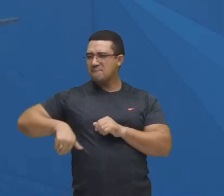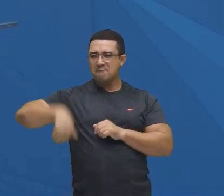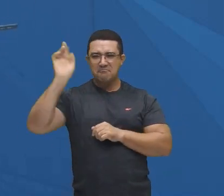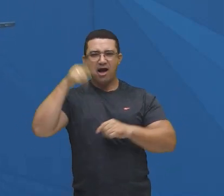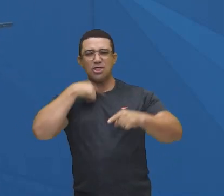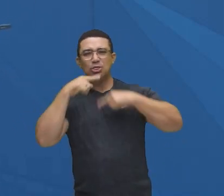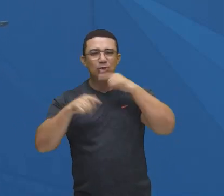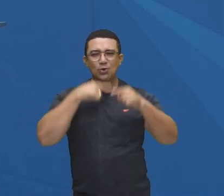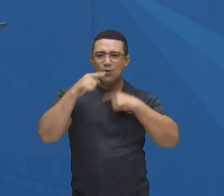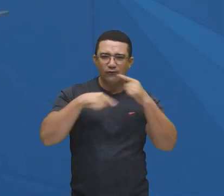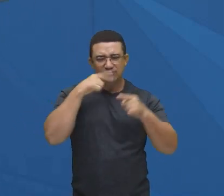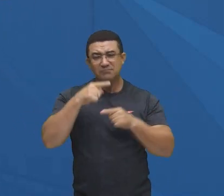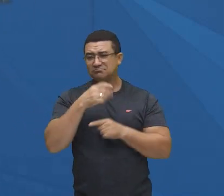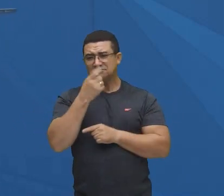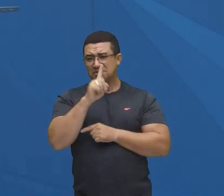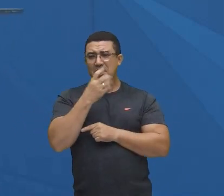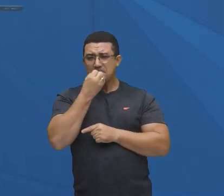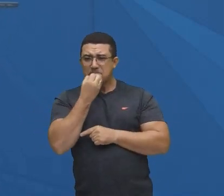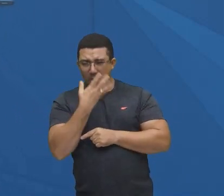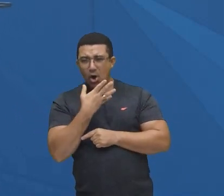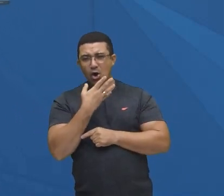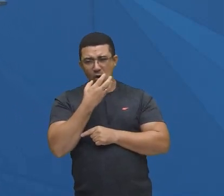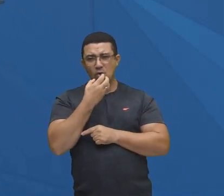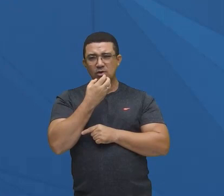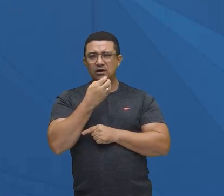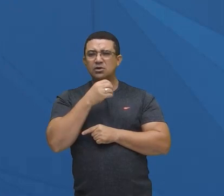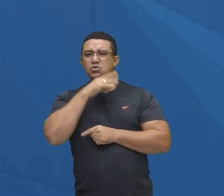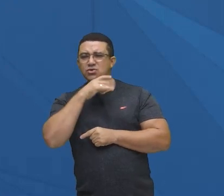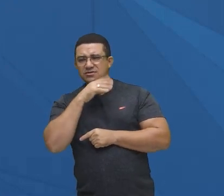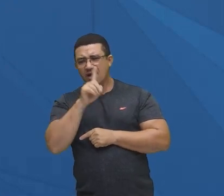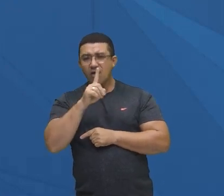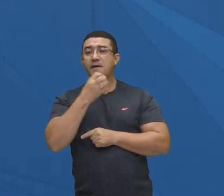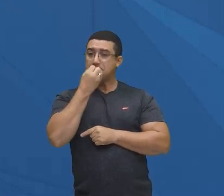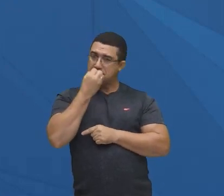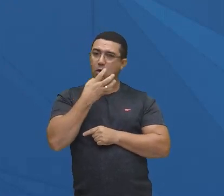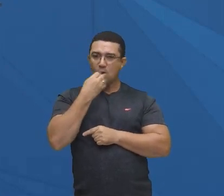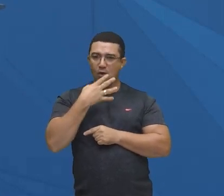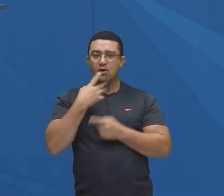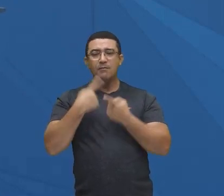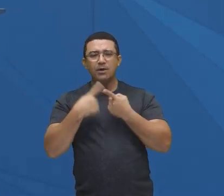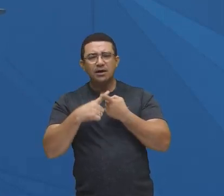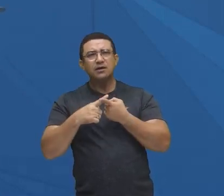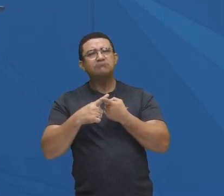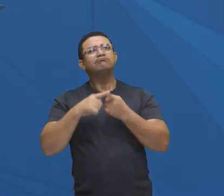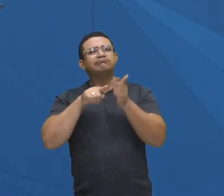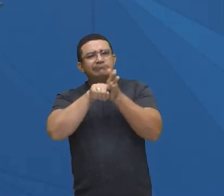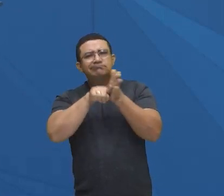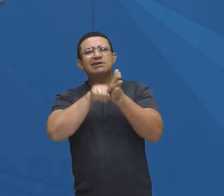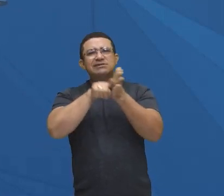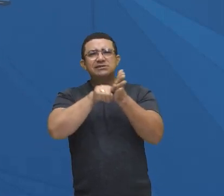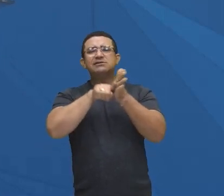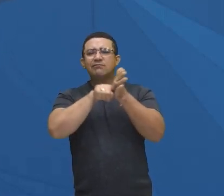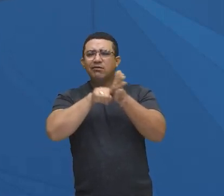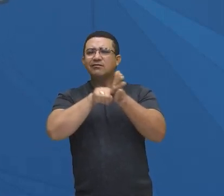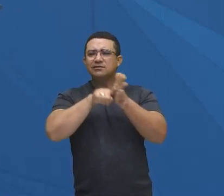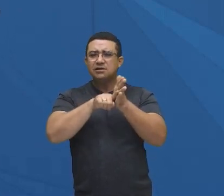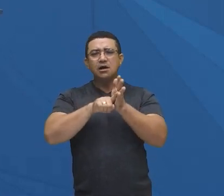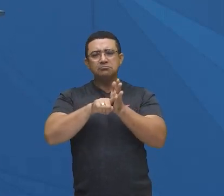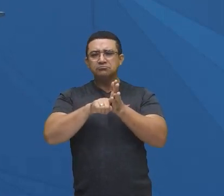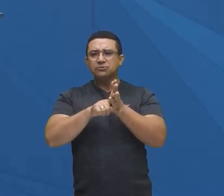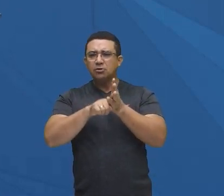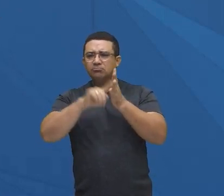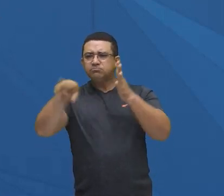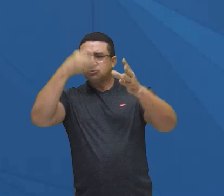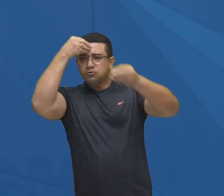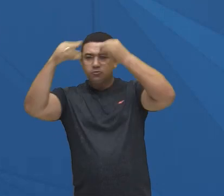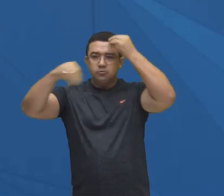daí não é ruim. Isso é muito legal porque parte de um pressuposto que faz com que a gente busque mais informações de acordo com